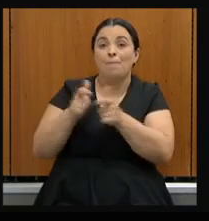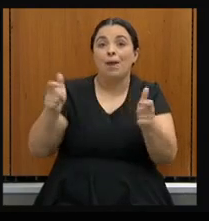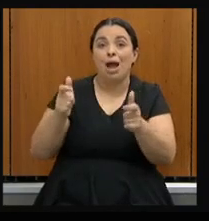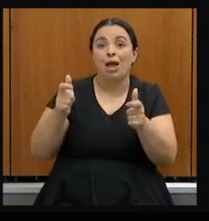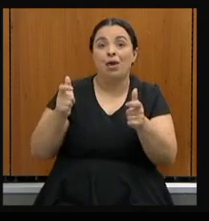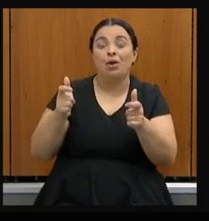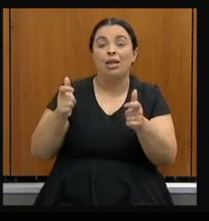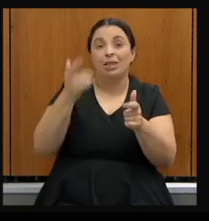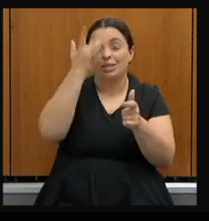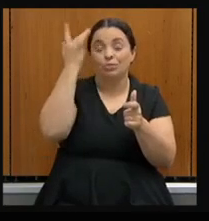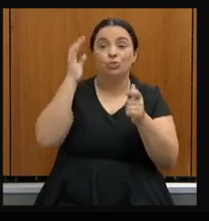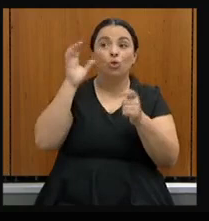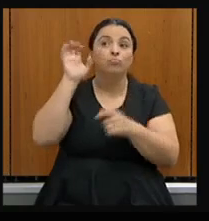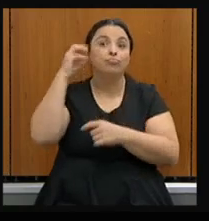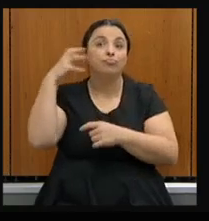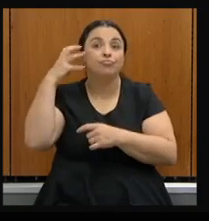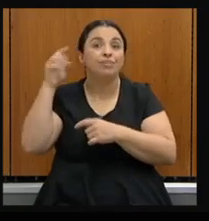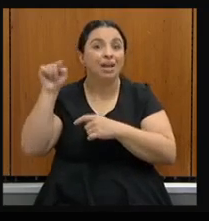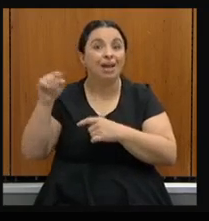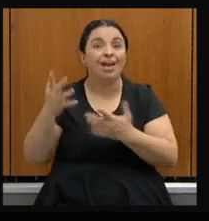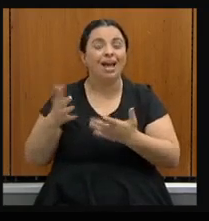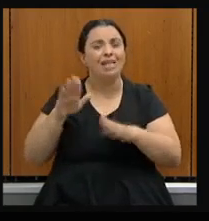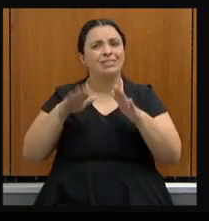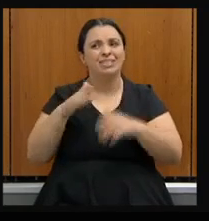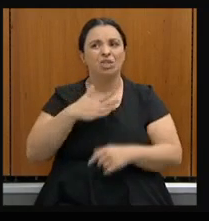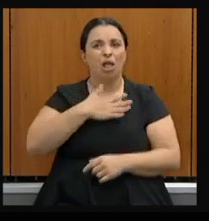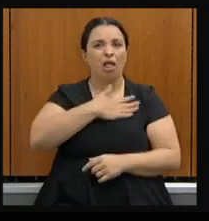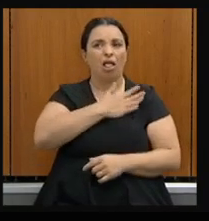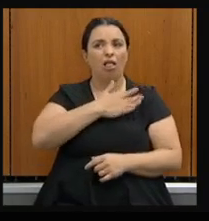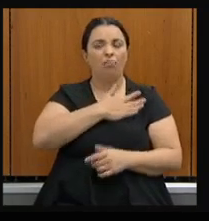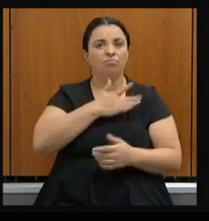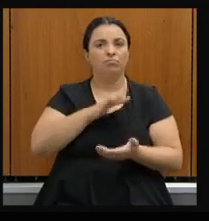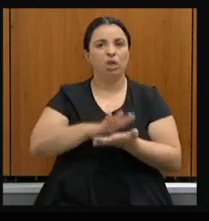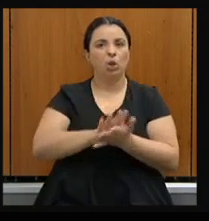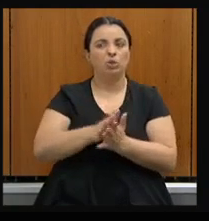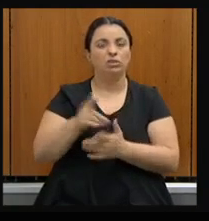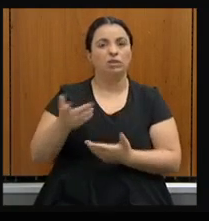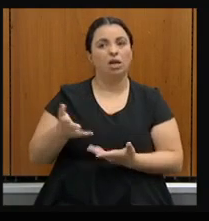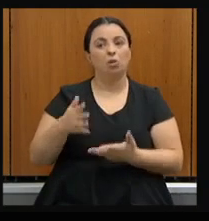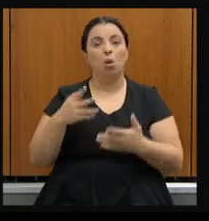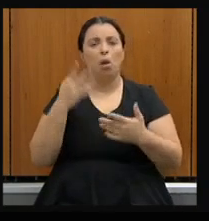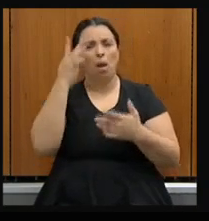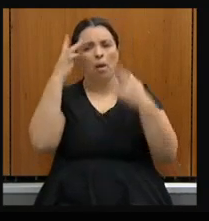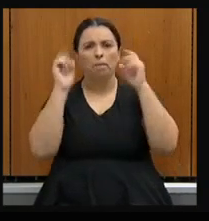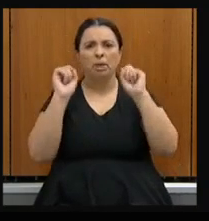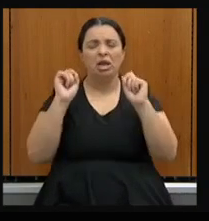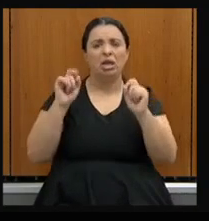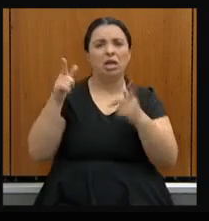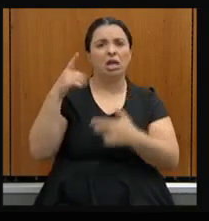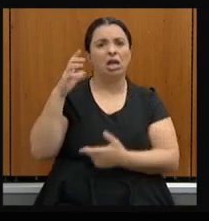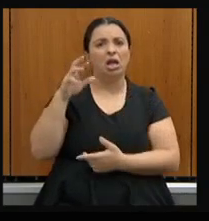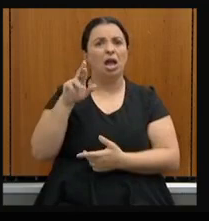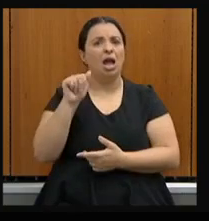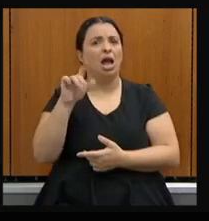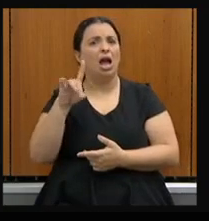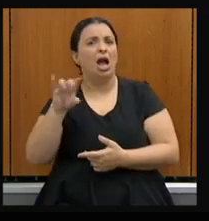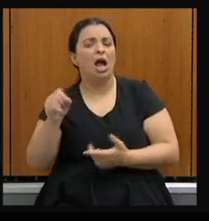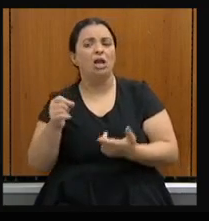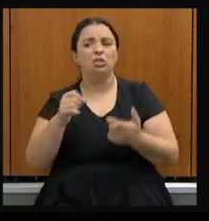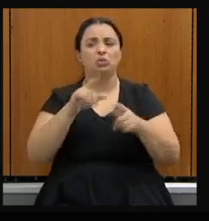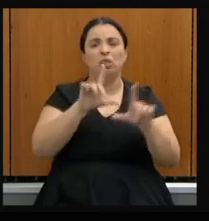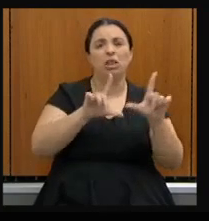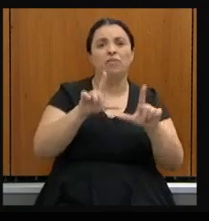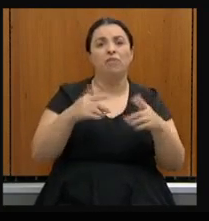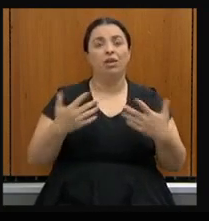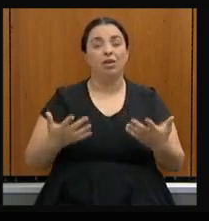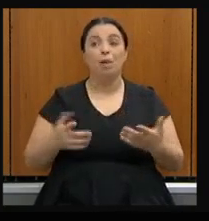a gente, às vezes, tem um preconceito com as rádios, e acha assim, para que tem uma rádio e uma TV? Mas